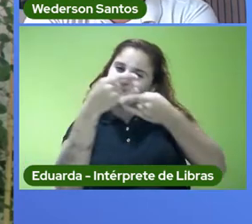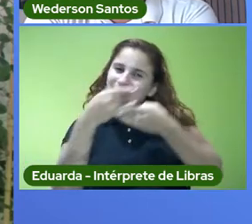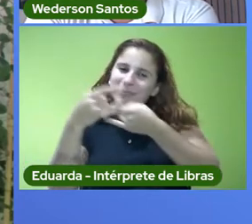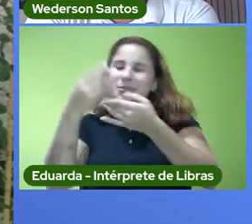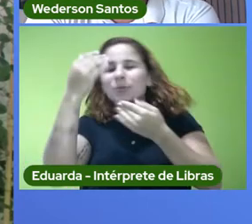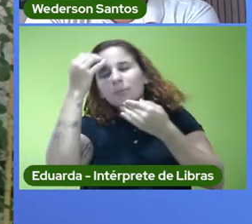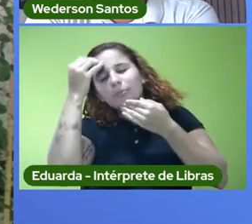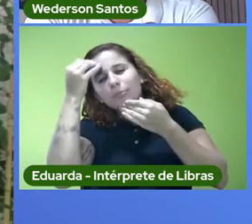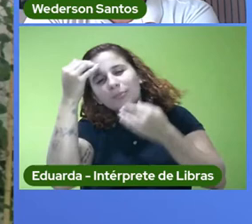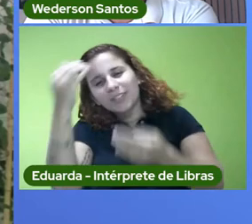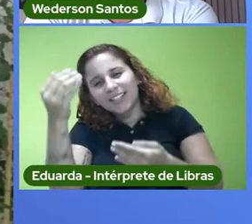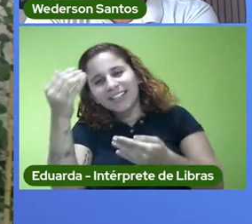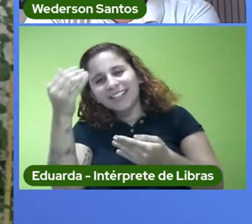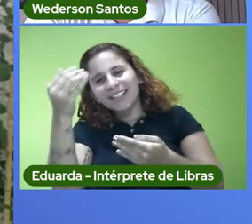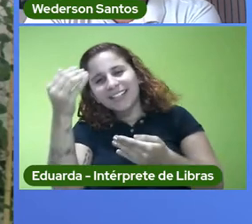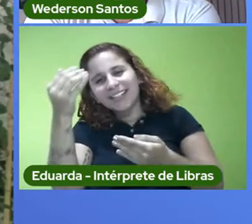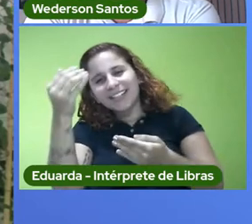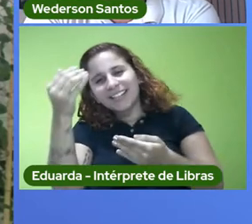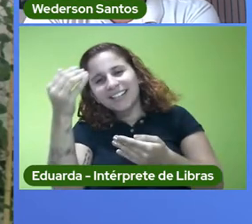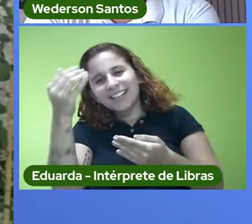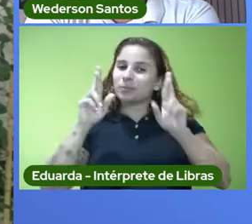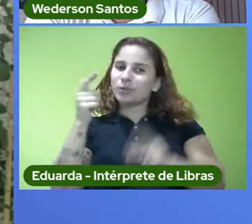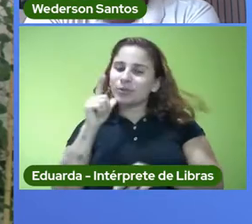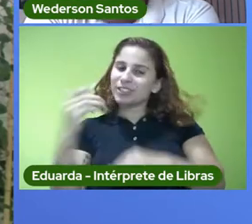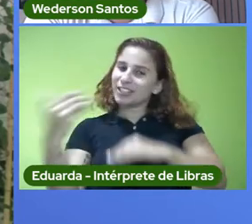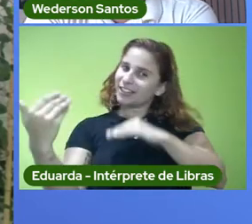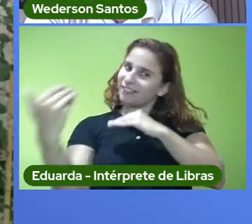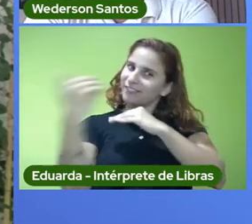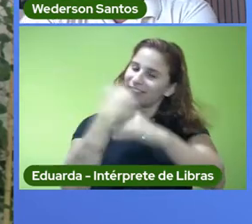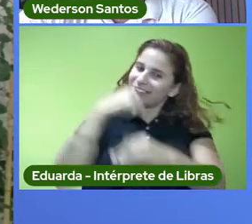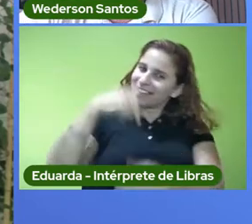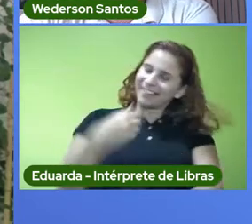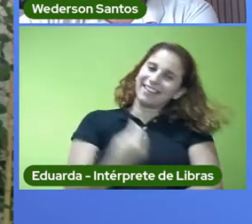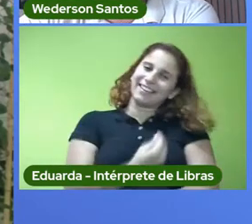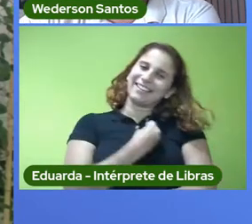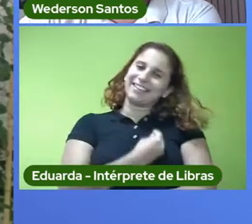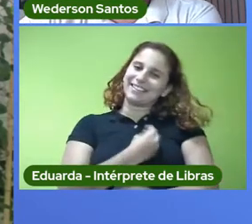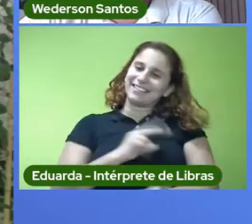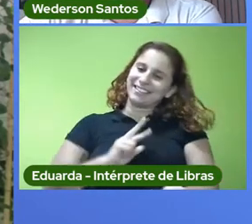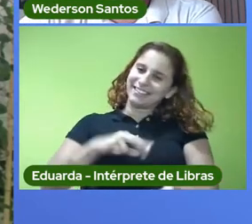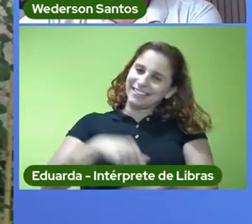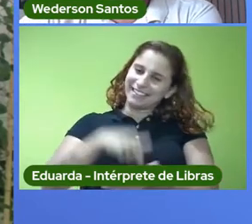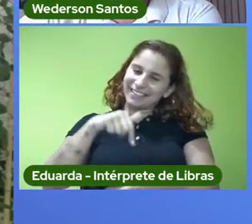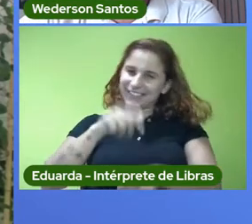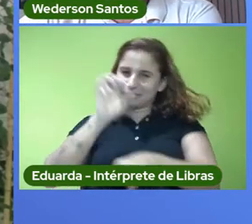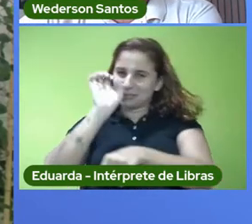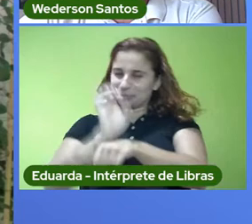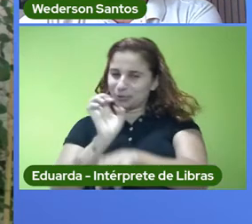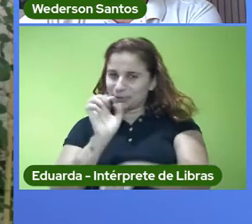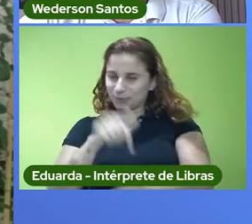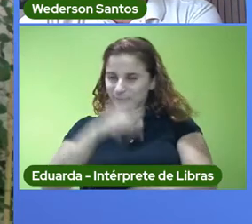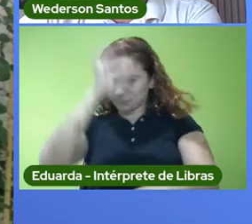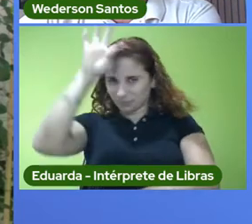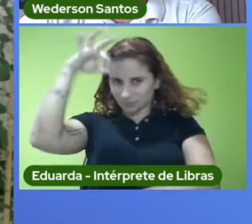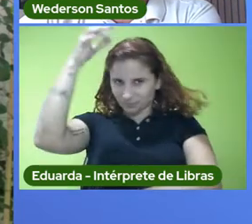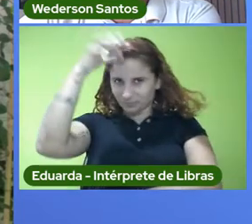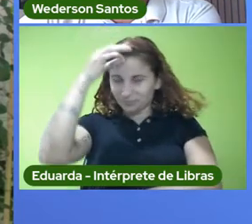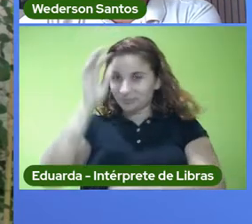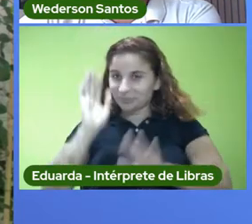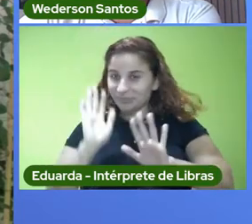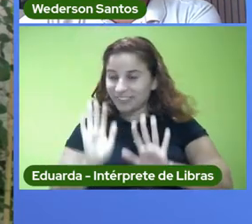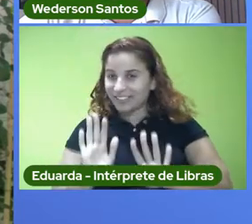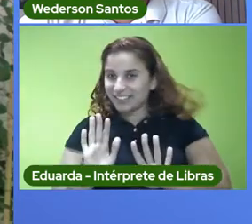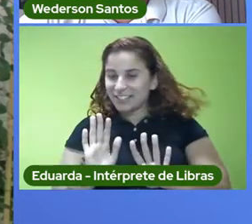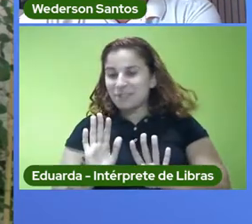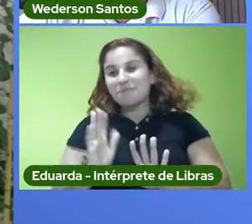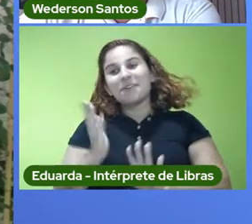oportunidade de você vir aqui comer uma moqueca capixaba aqui no Espírito Santo, né? Mas agora você falou tudo, agora eu